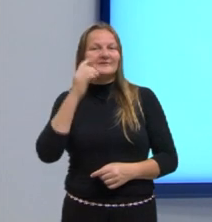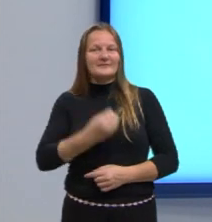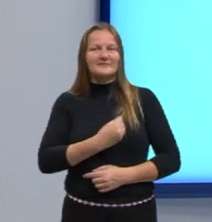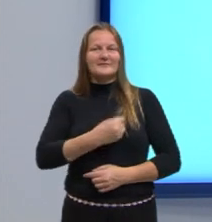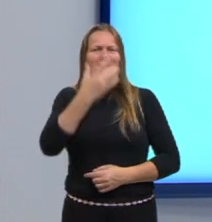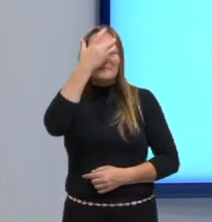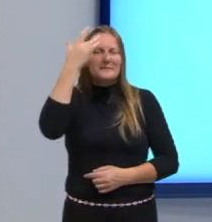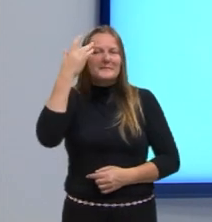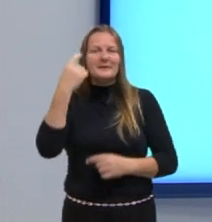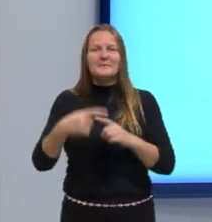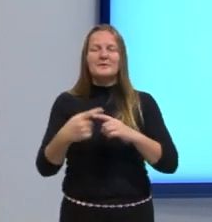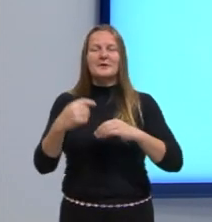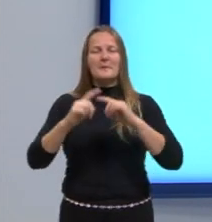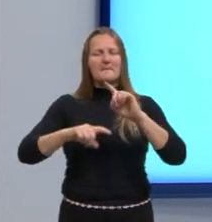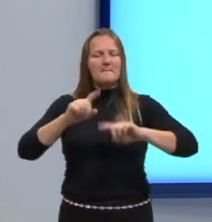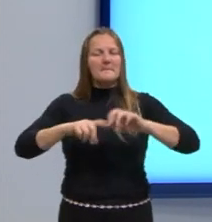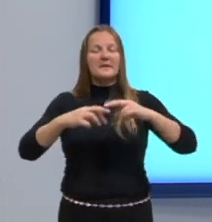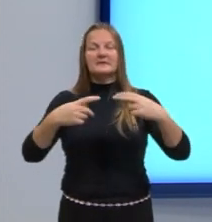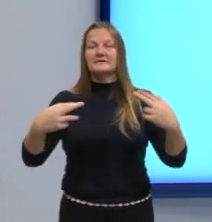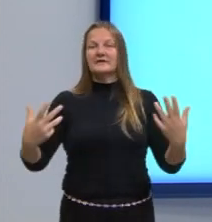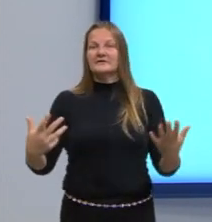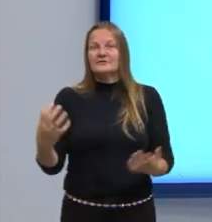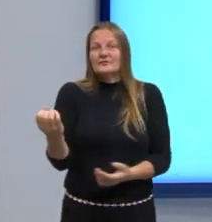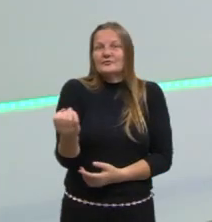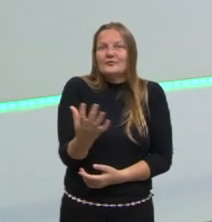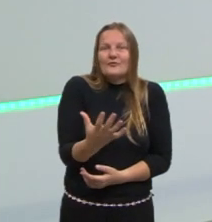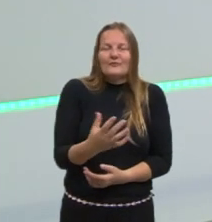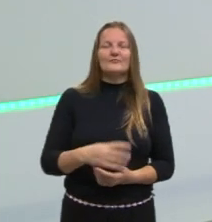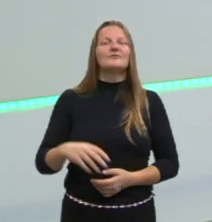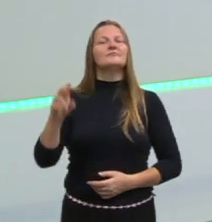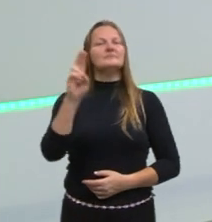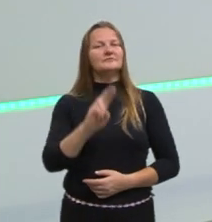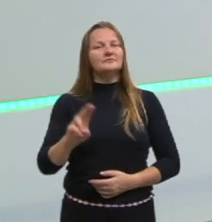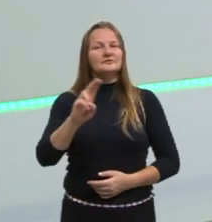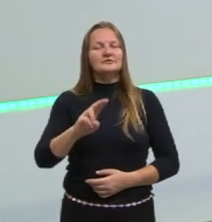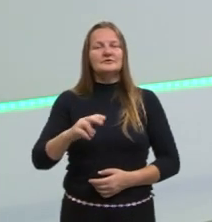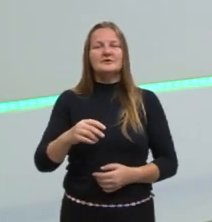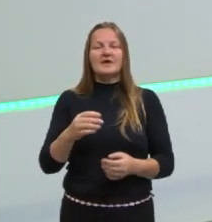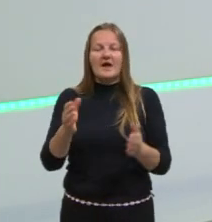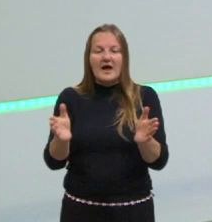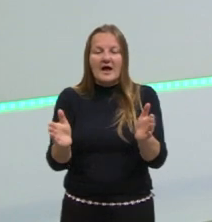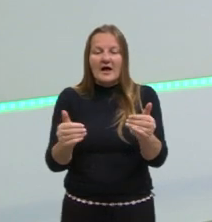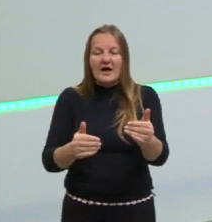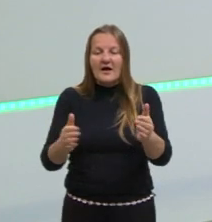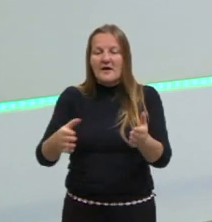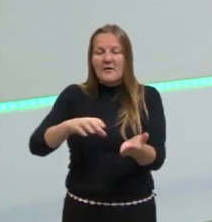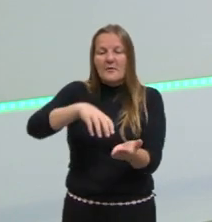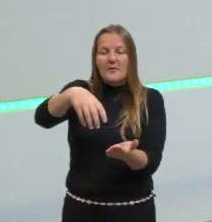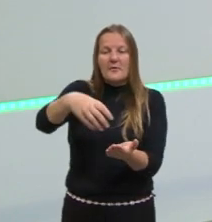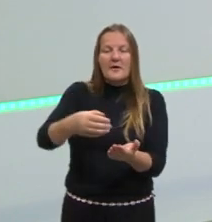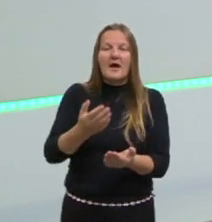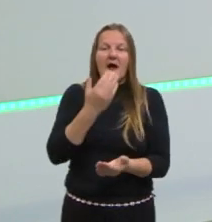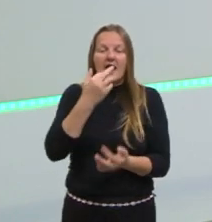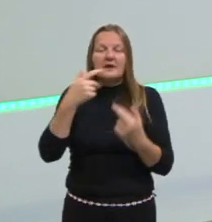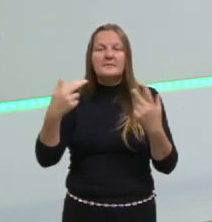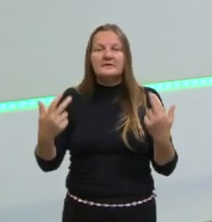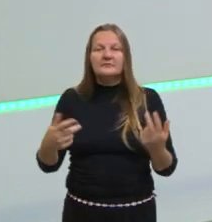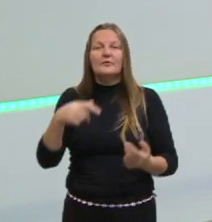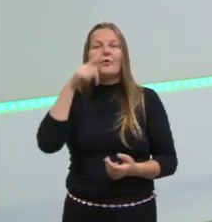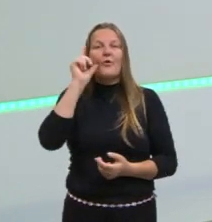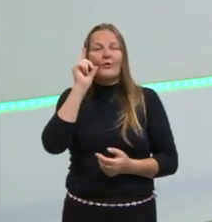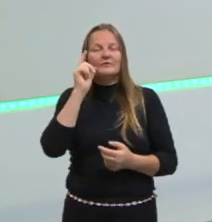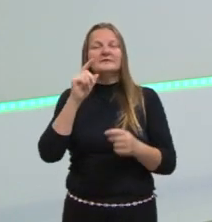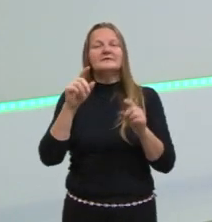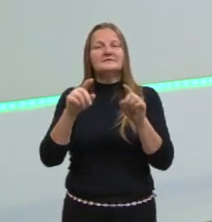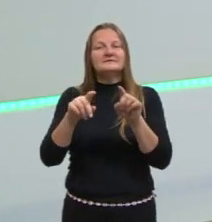ele desenvolve novos materiais né a gente utiliza aí nas embalagens de Alimentos na aula de Ciências da Natureza com a